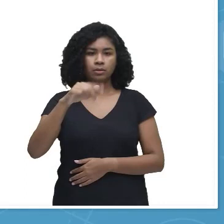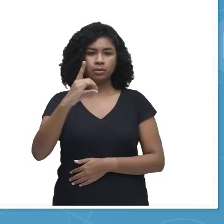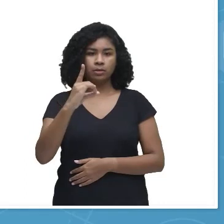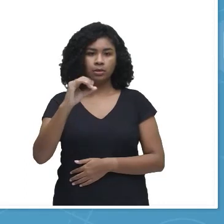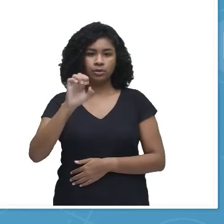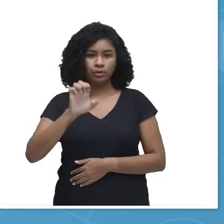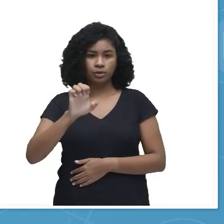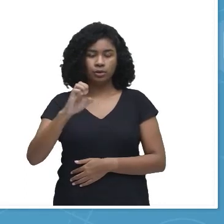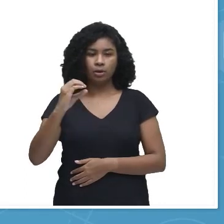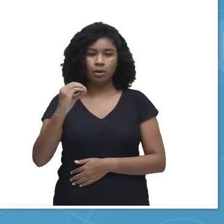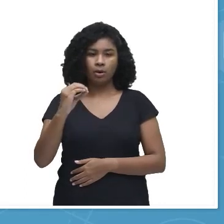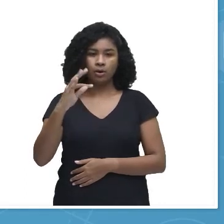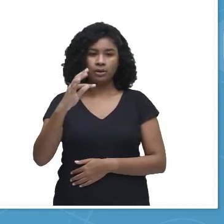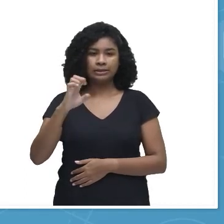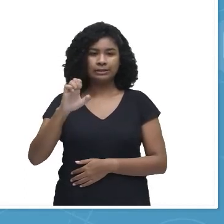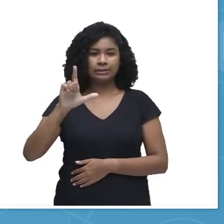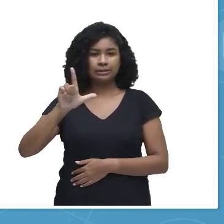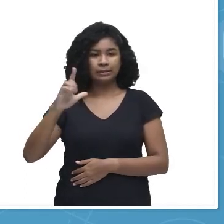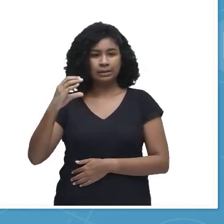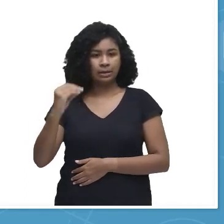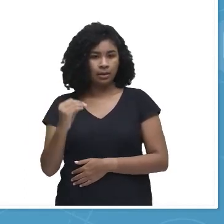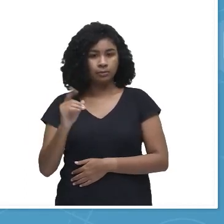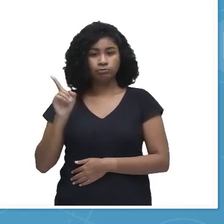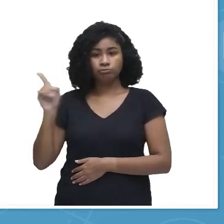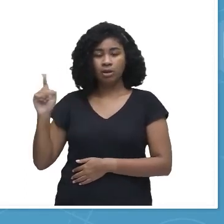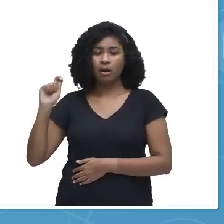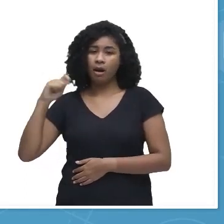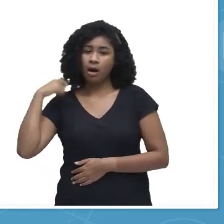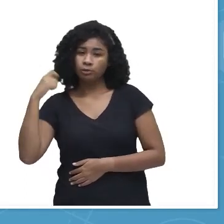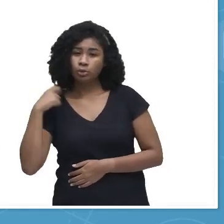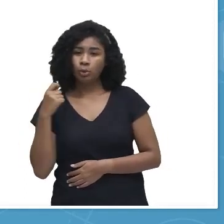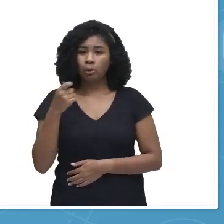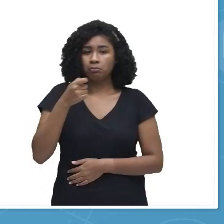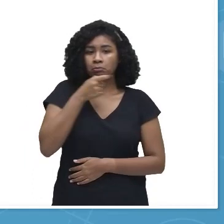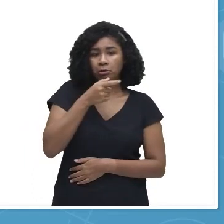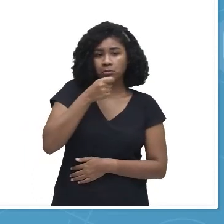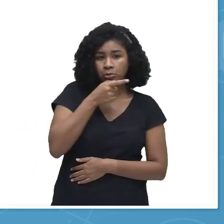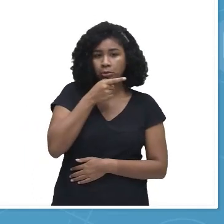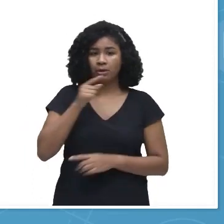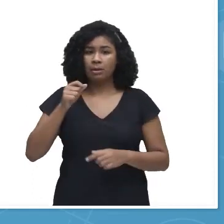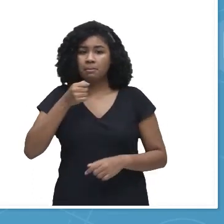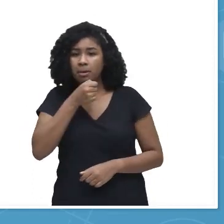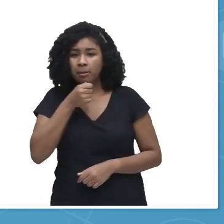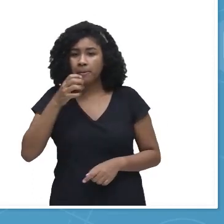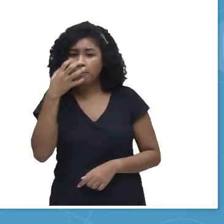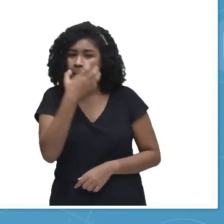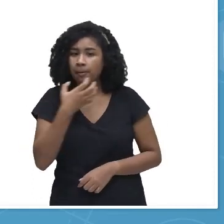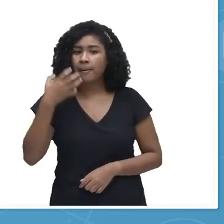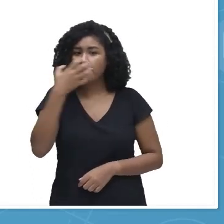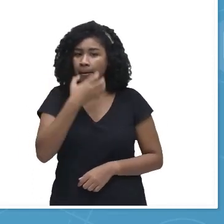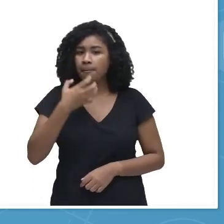pseudônimo de Sebastião Bernardo de Souza. Foi um ator, comediante, cantor, produtor e compositor